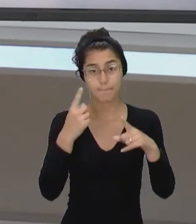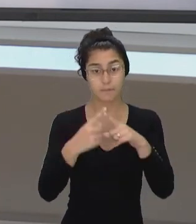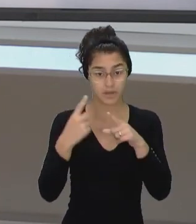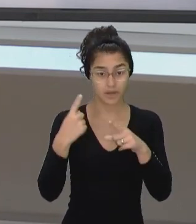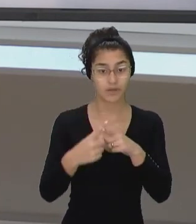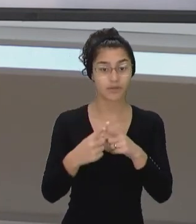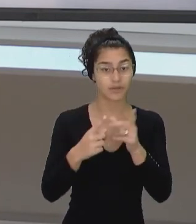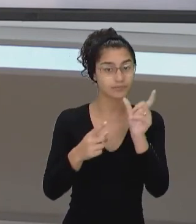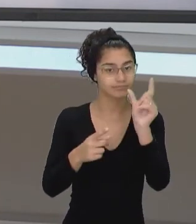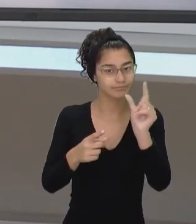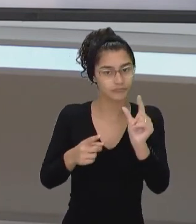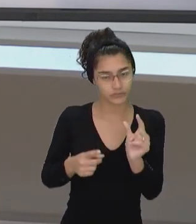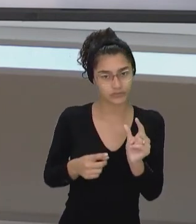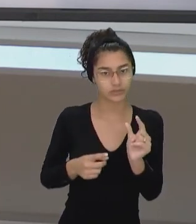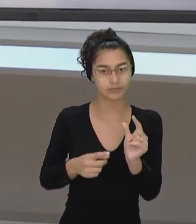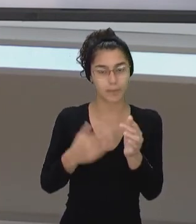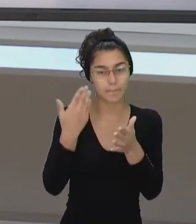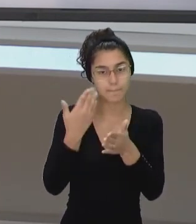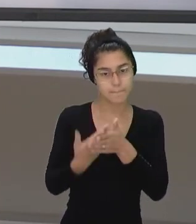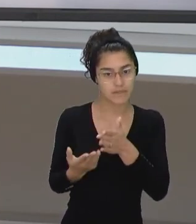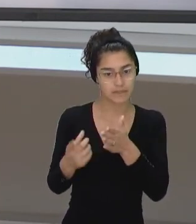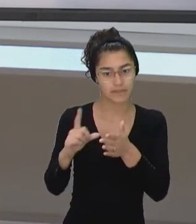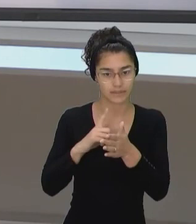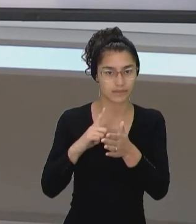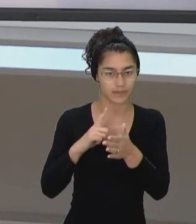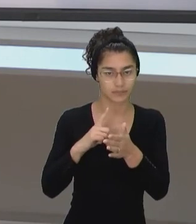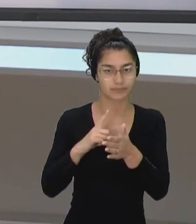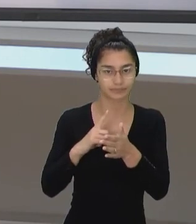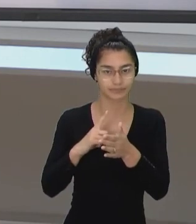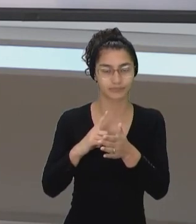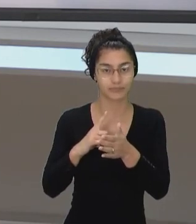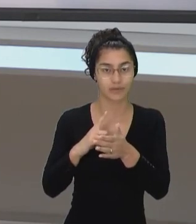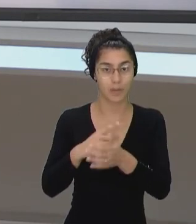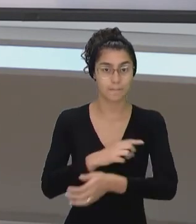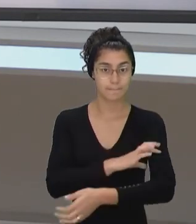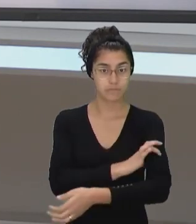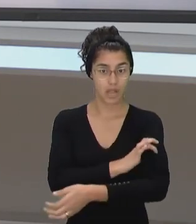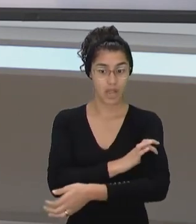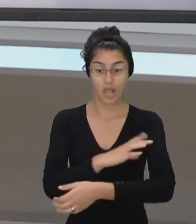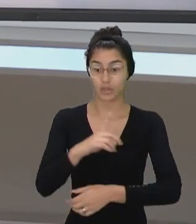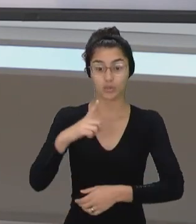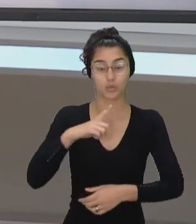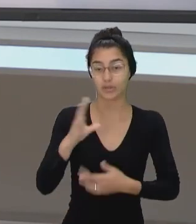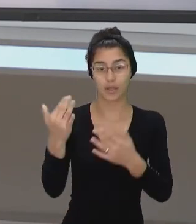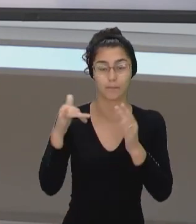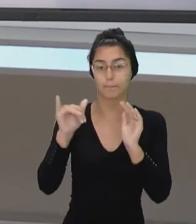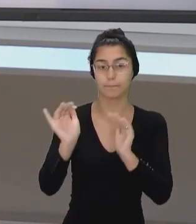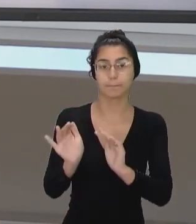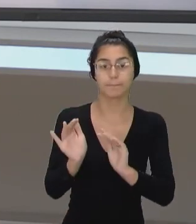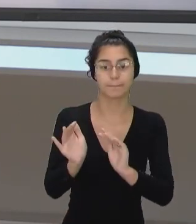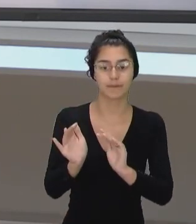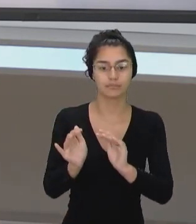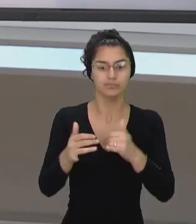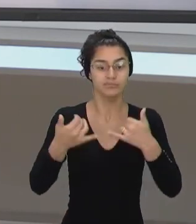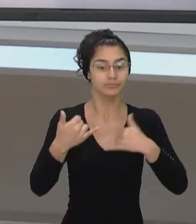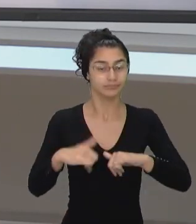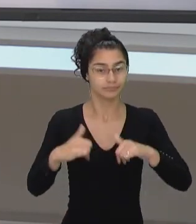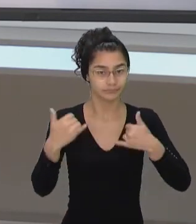essa redução, por essa perda dessa massa muscular. Então eu não tenho mais ali, olha, a